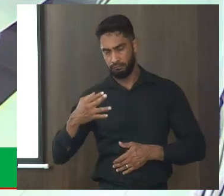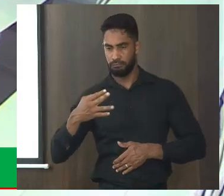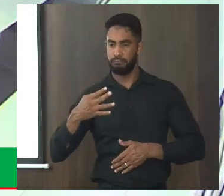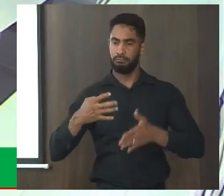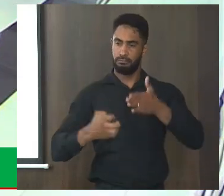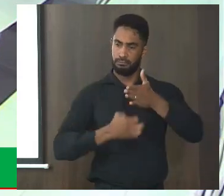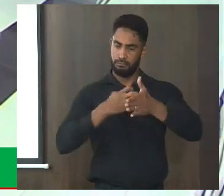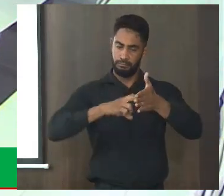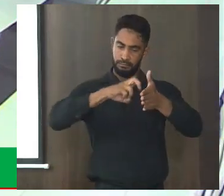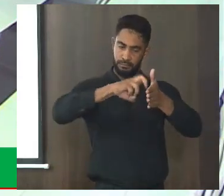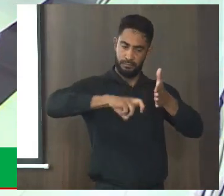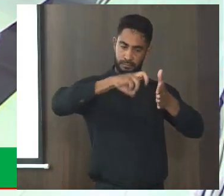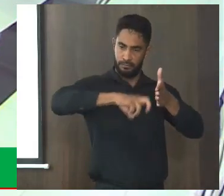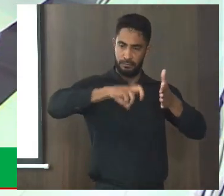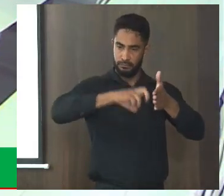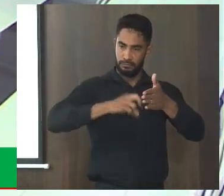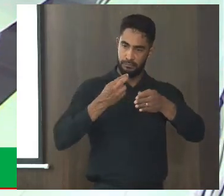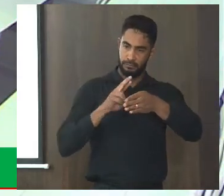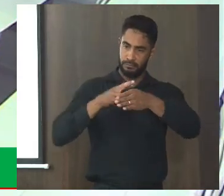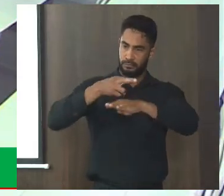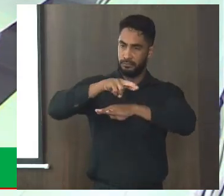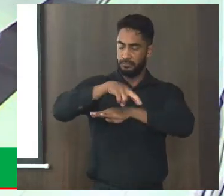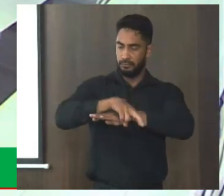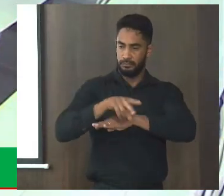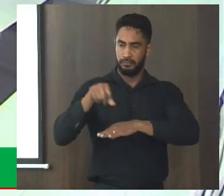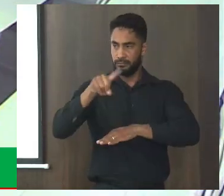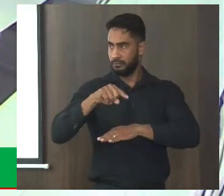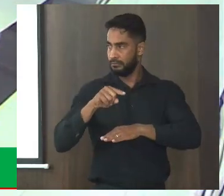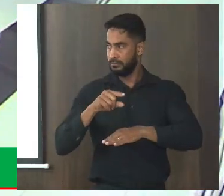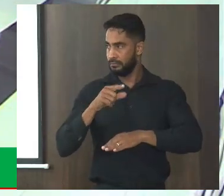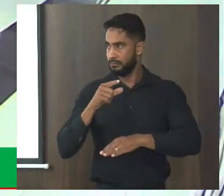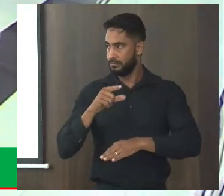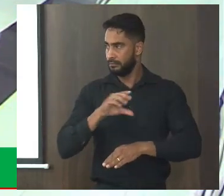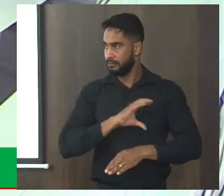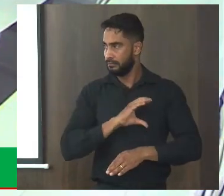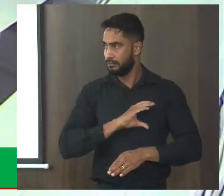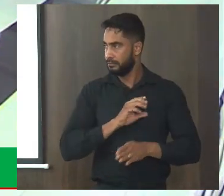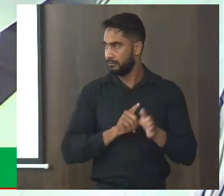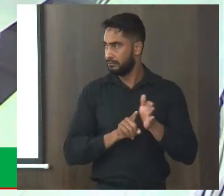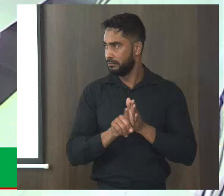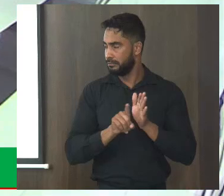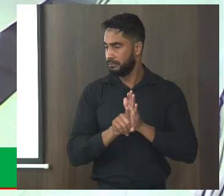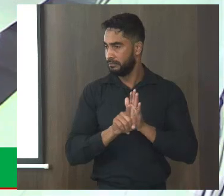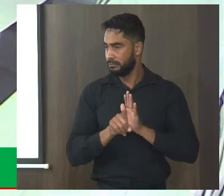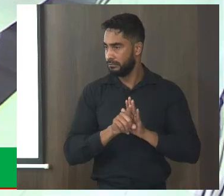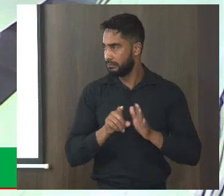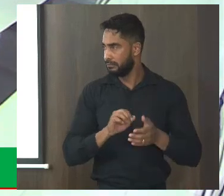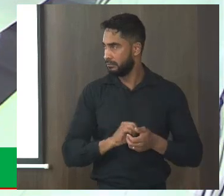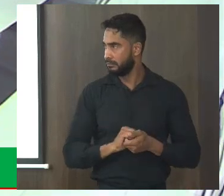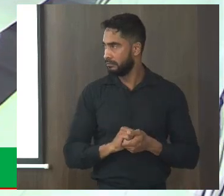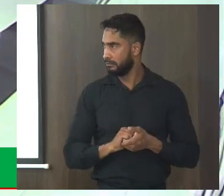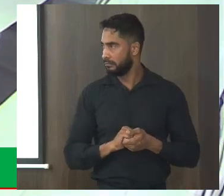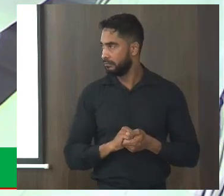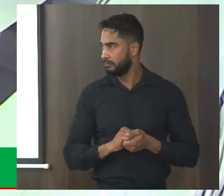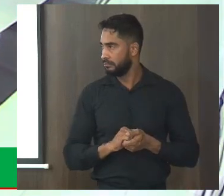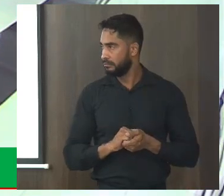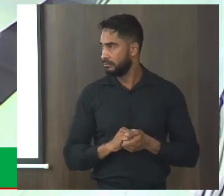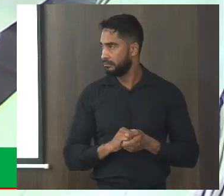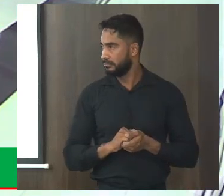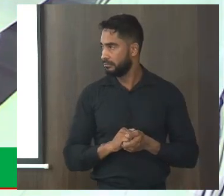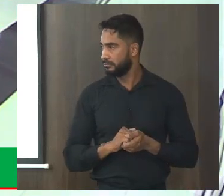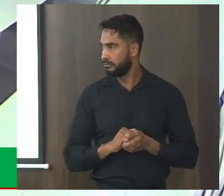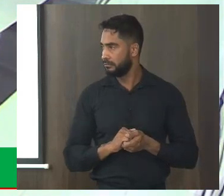Riachos Machados. Vou deixar a palavra aberta aos colegas aí, quem quiser ter algum comentário, fazer algum questionamento, a palavra está aberta.